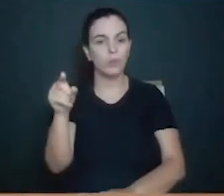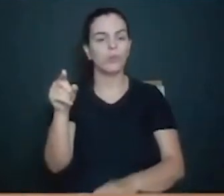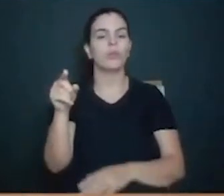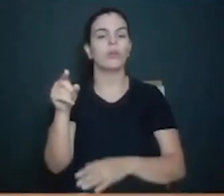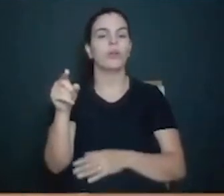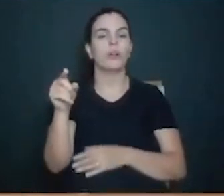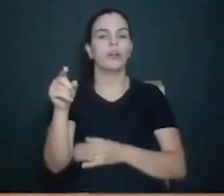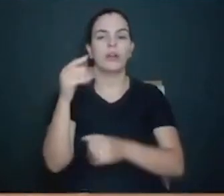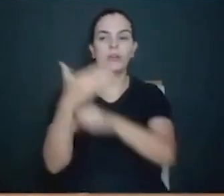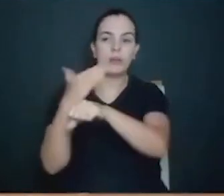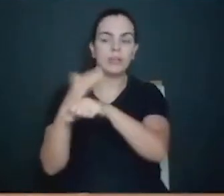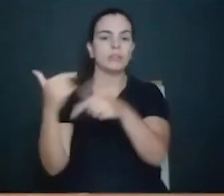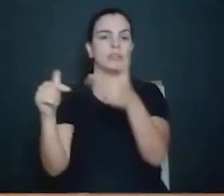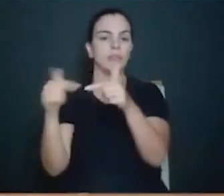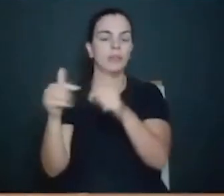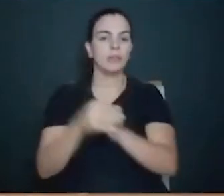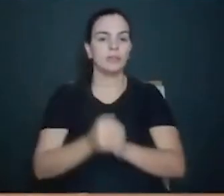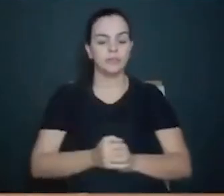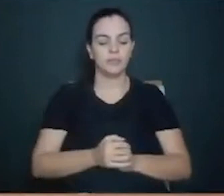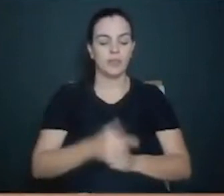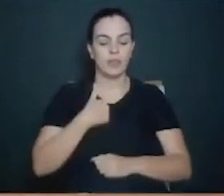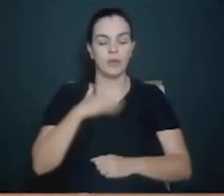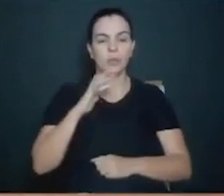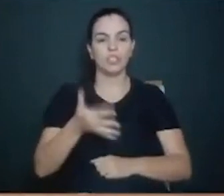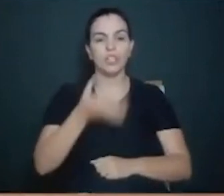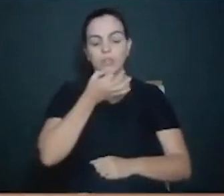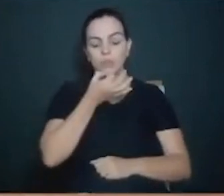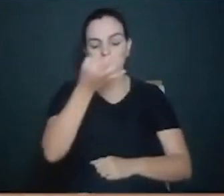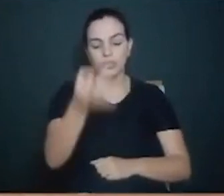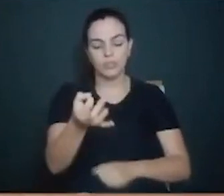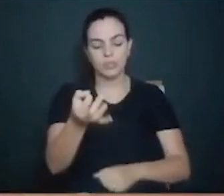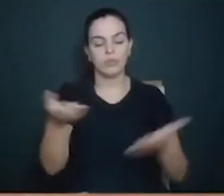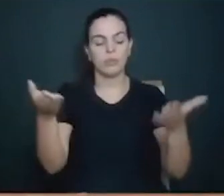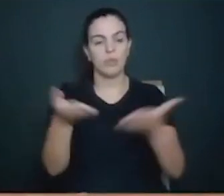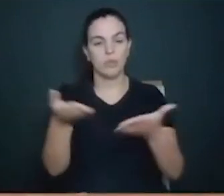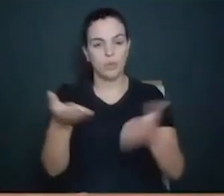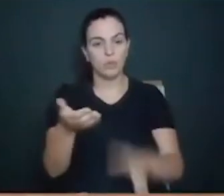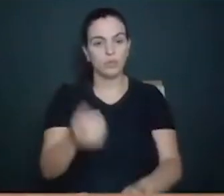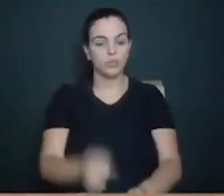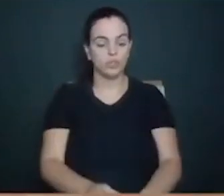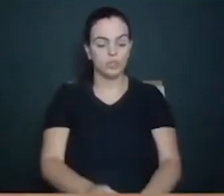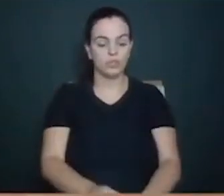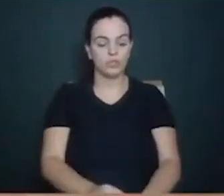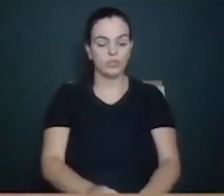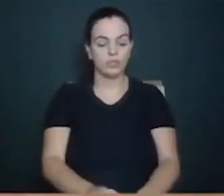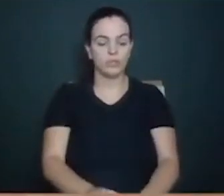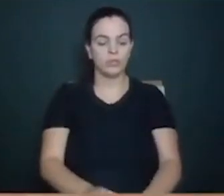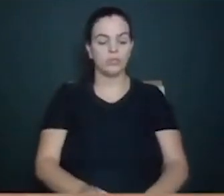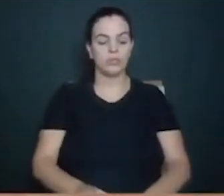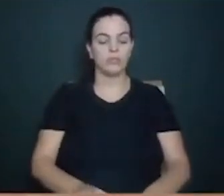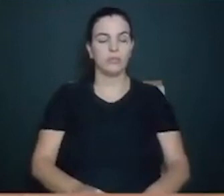uma sugestão hoje aqui, infelizmente não estava no momento aqui para debater, mas que vai nessa linha de